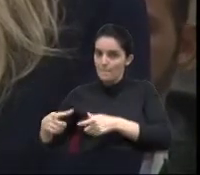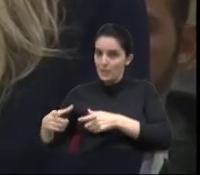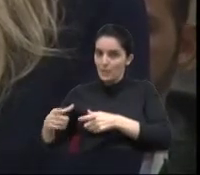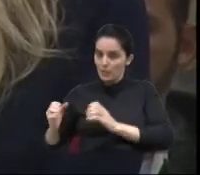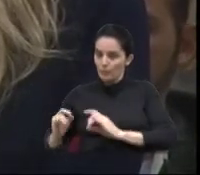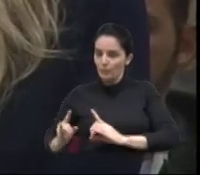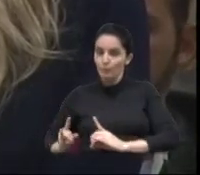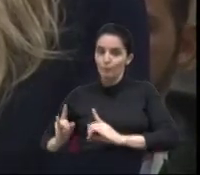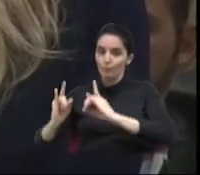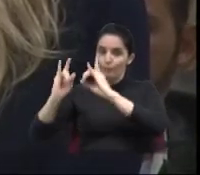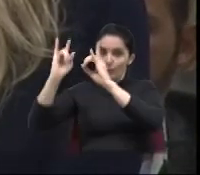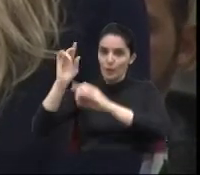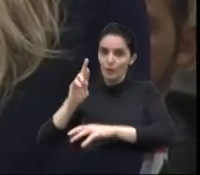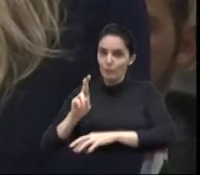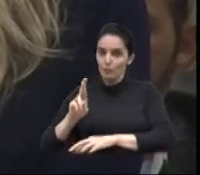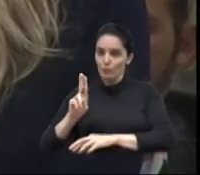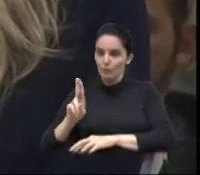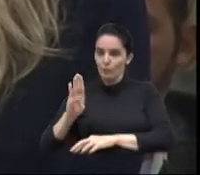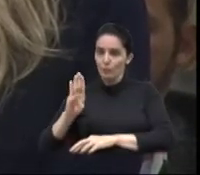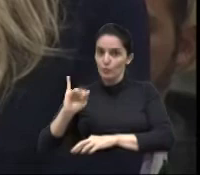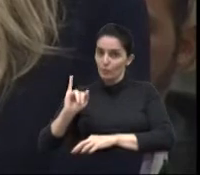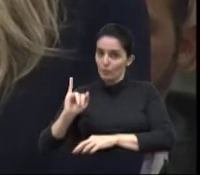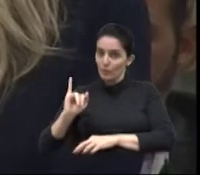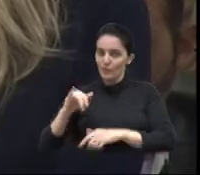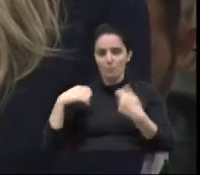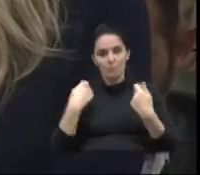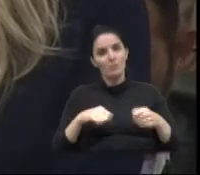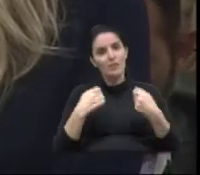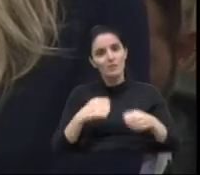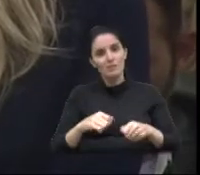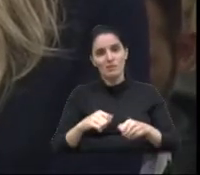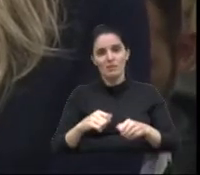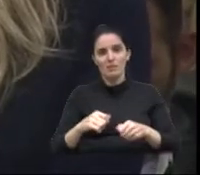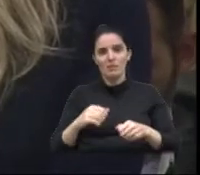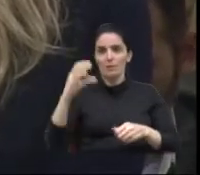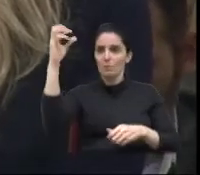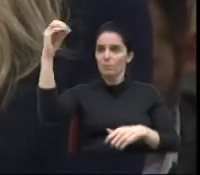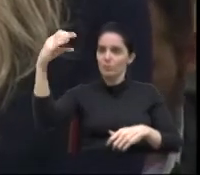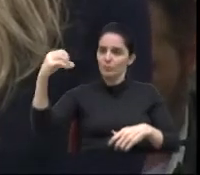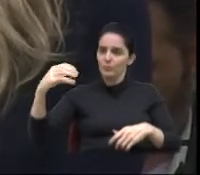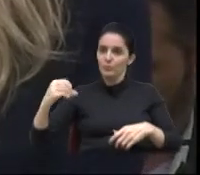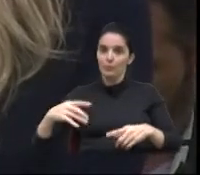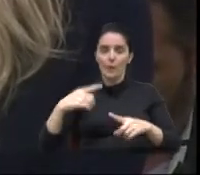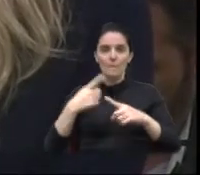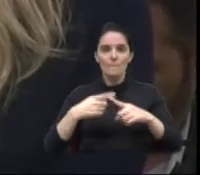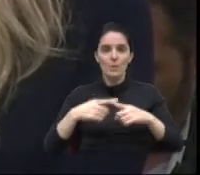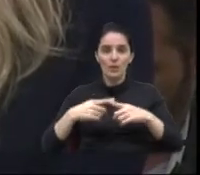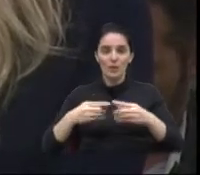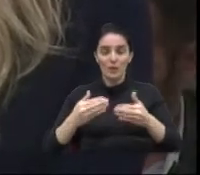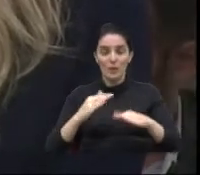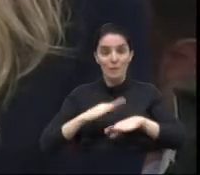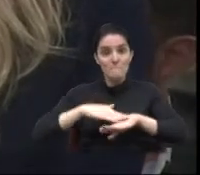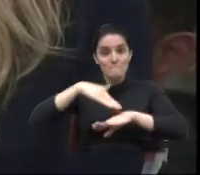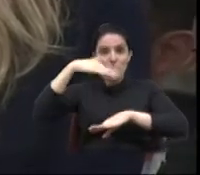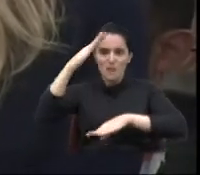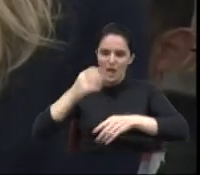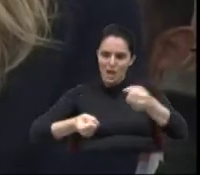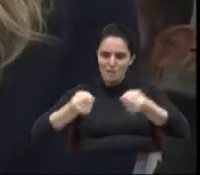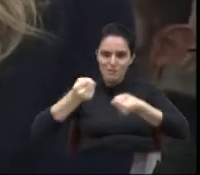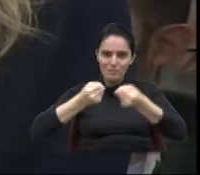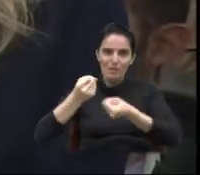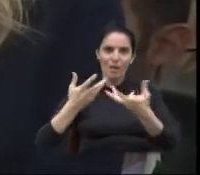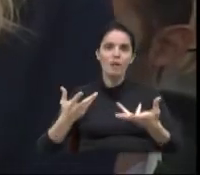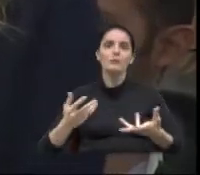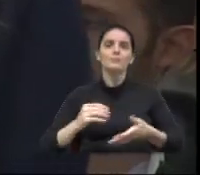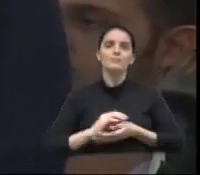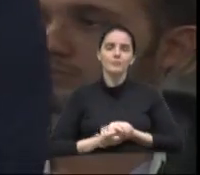necessidade aumenta ainda mais por conta da população, né? O trânsito que vai ficar ainda maior ainda naquela região. Mas